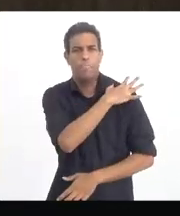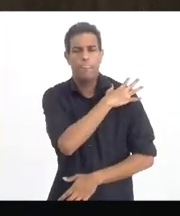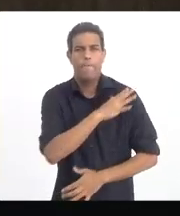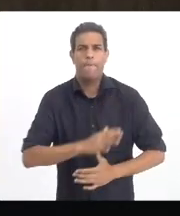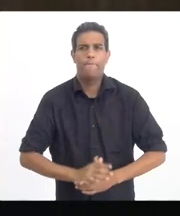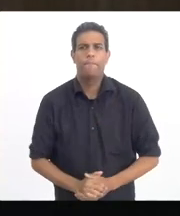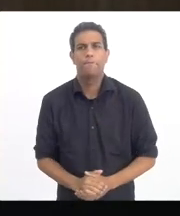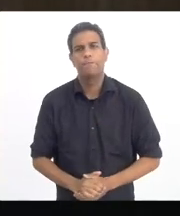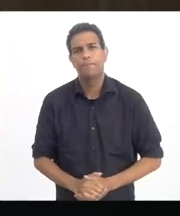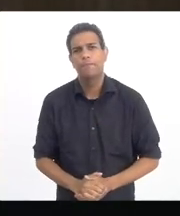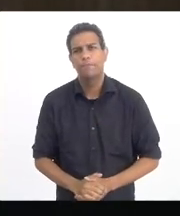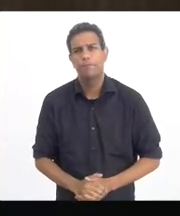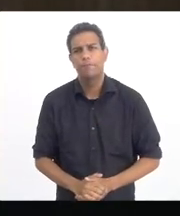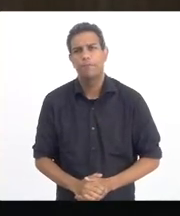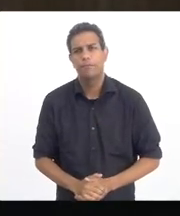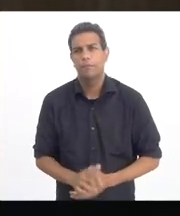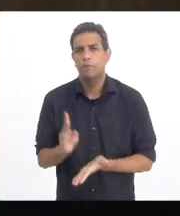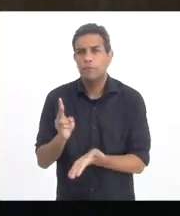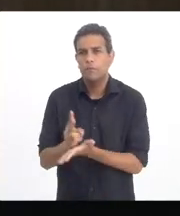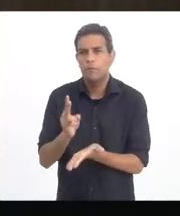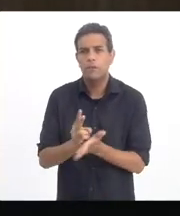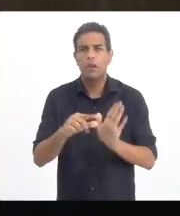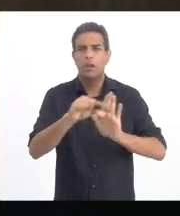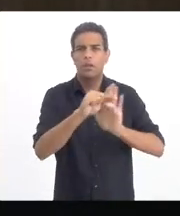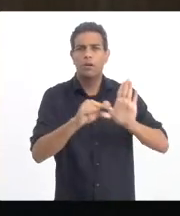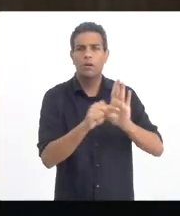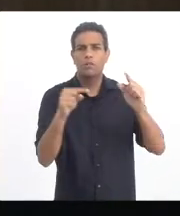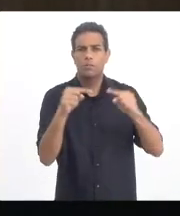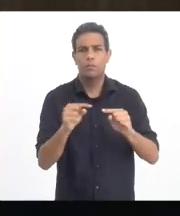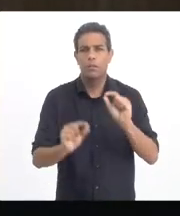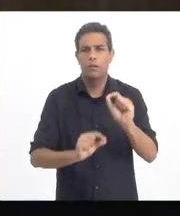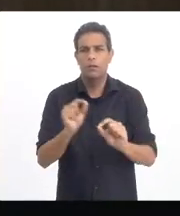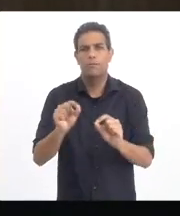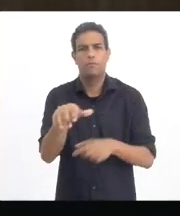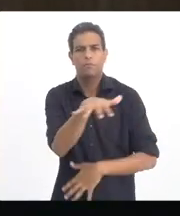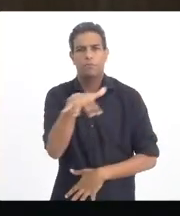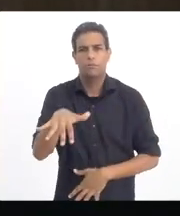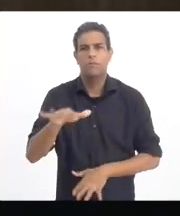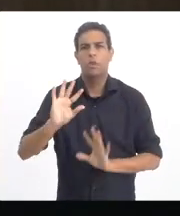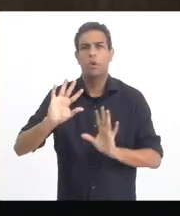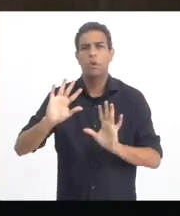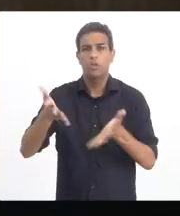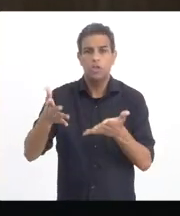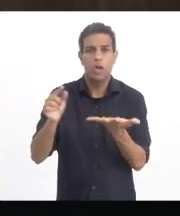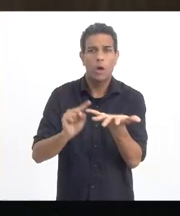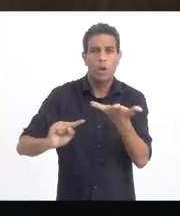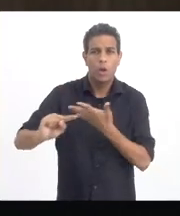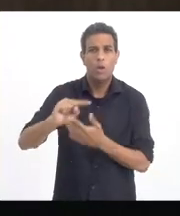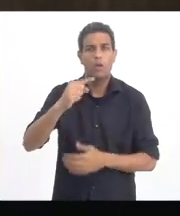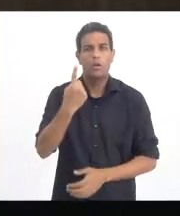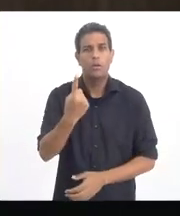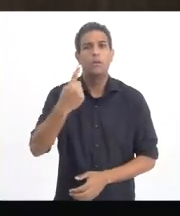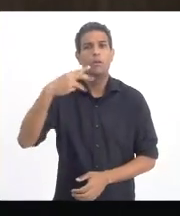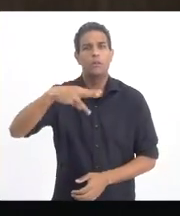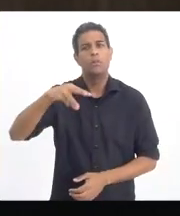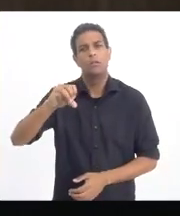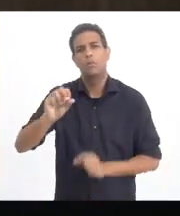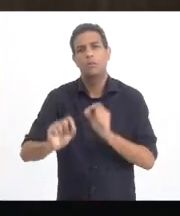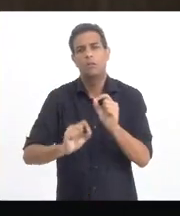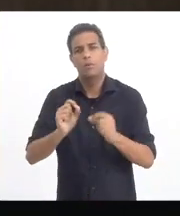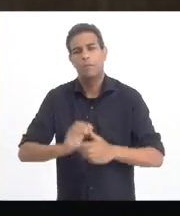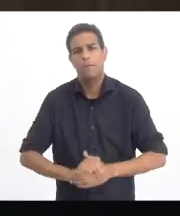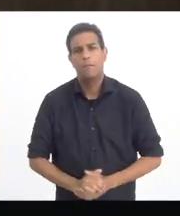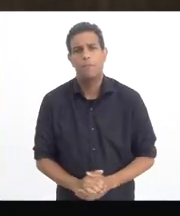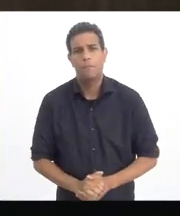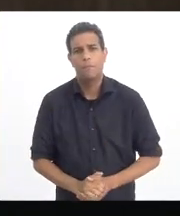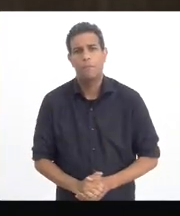Ele poderia muito bem manter aquela aplicação que já era antiga da Lei 3189, de 14%,